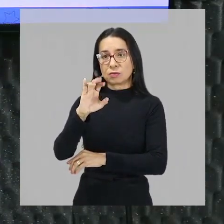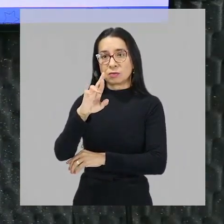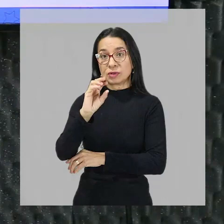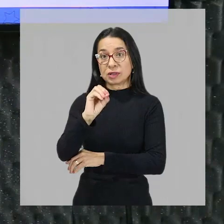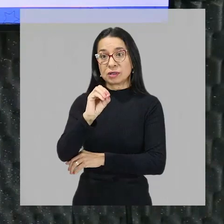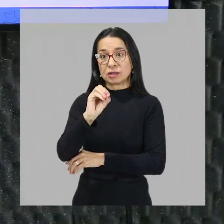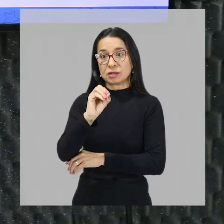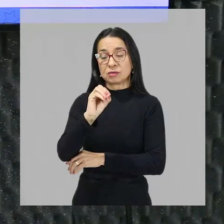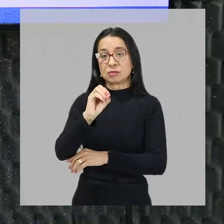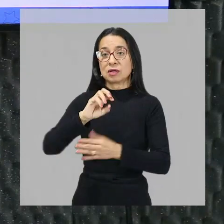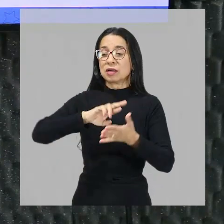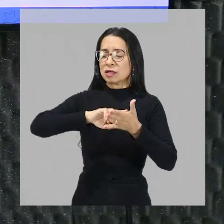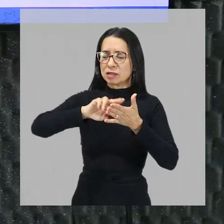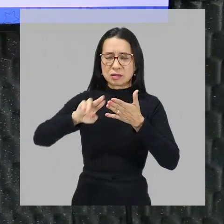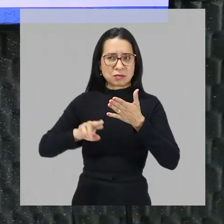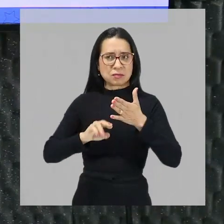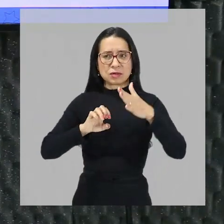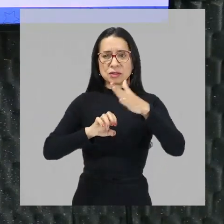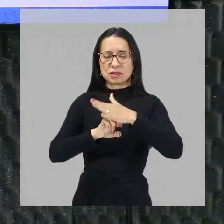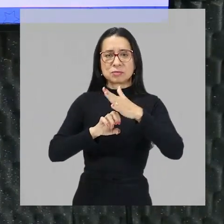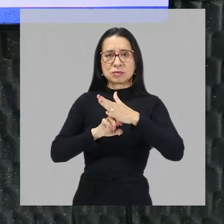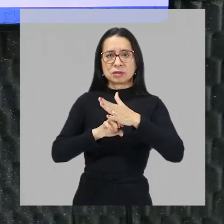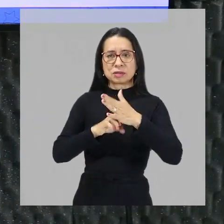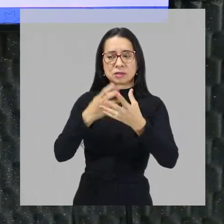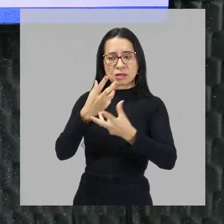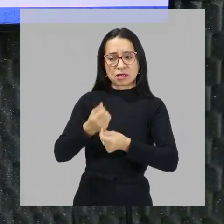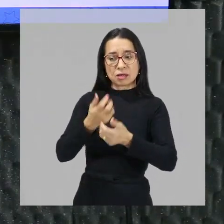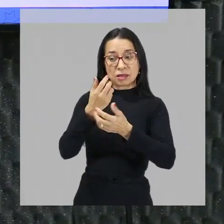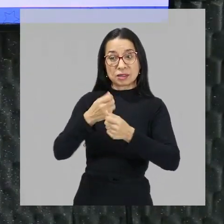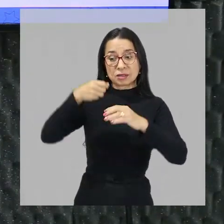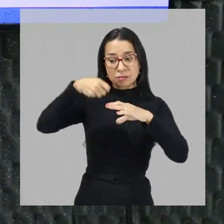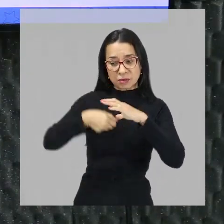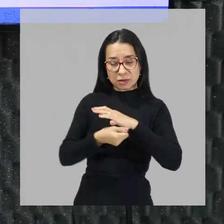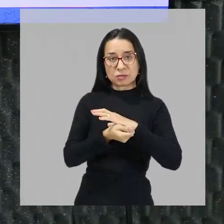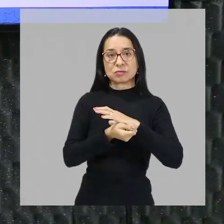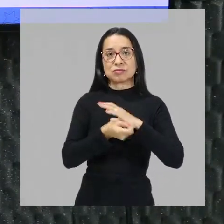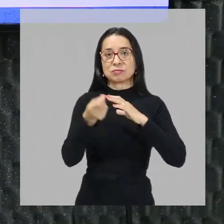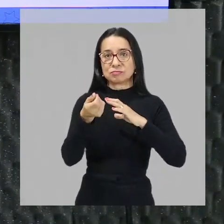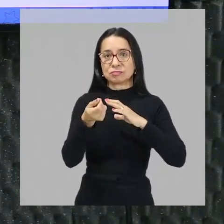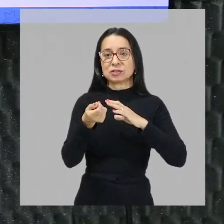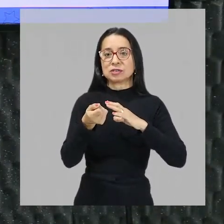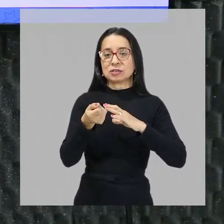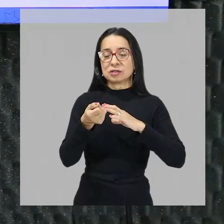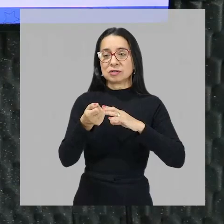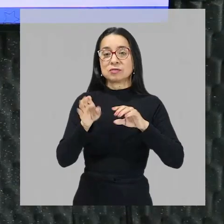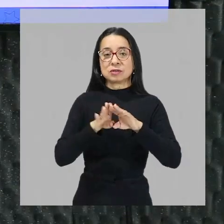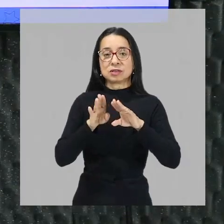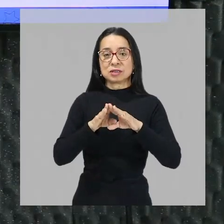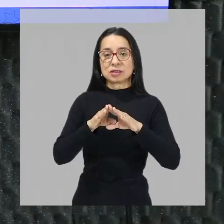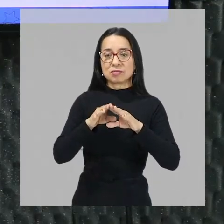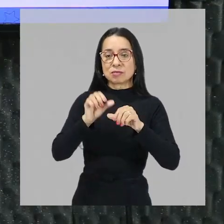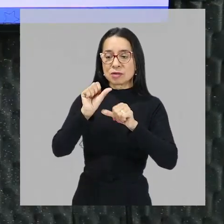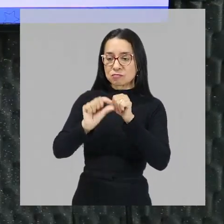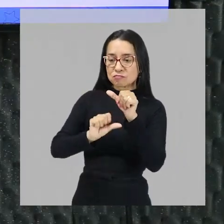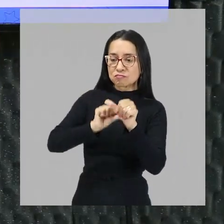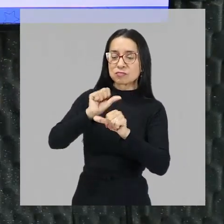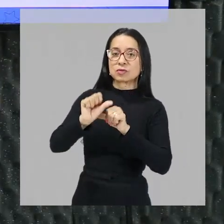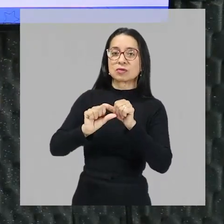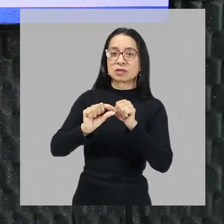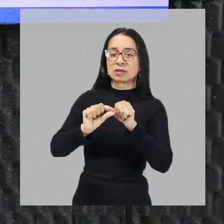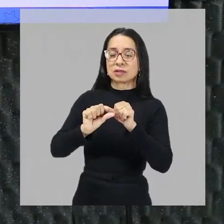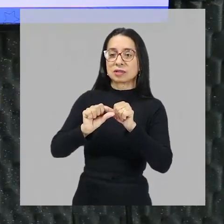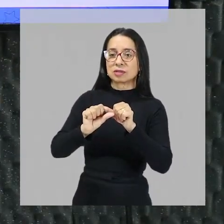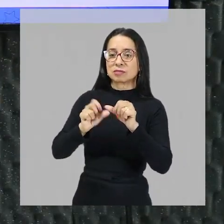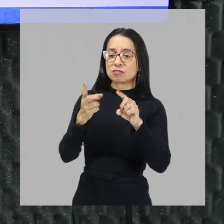recebendo vantagens do governo Collor e estariam repassando também vantagens não só para o